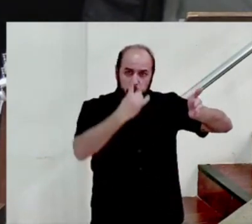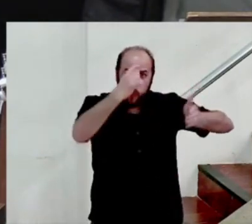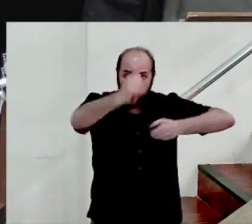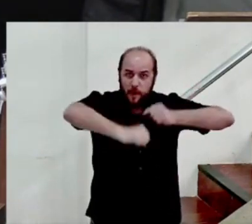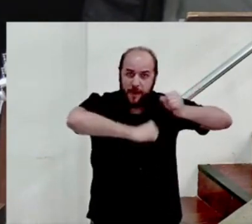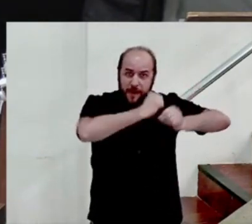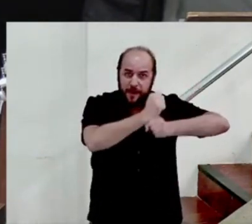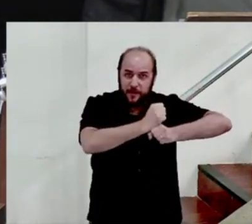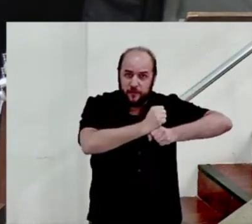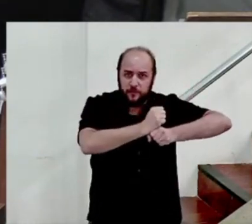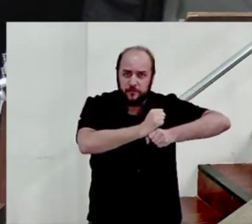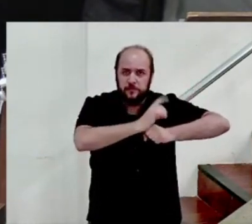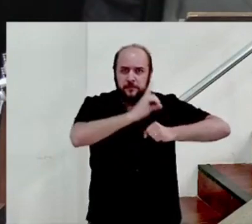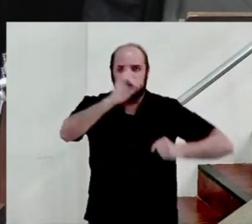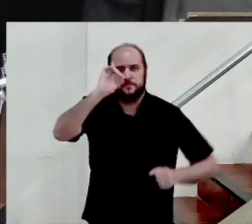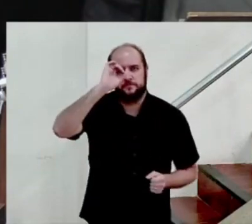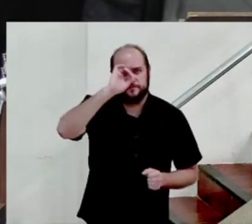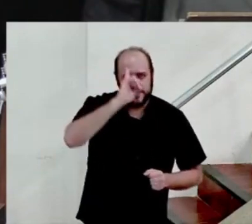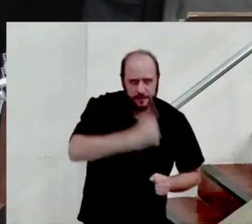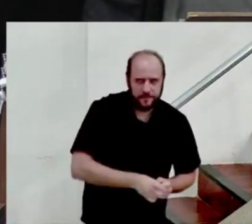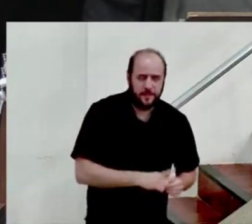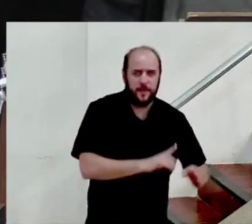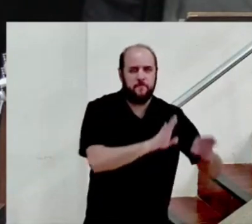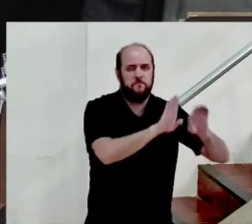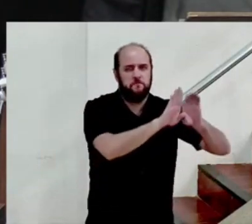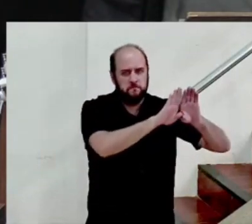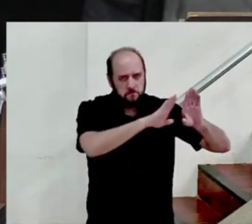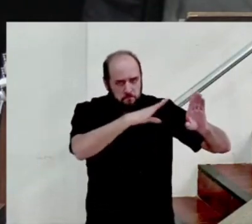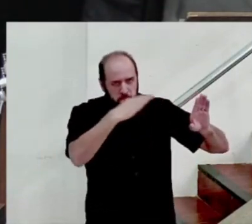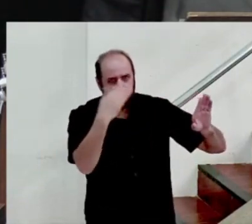então, Deus dá ordem para Noé sair da arca.